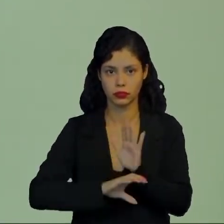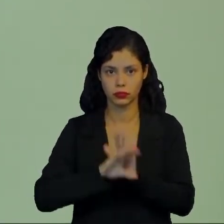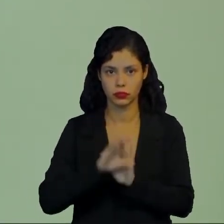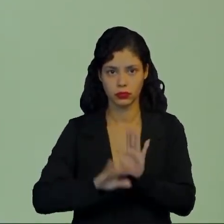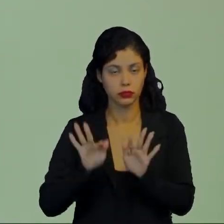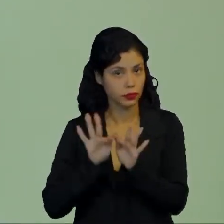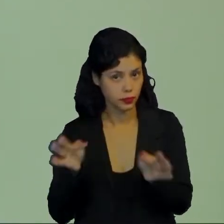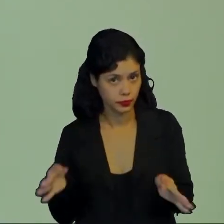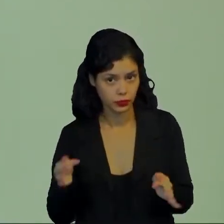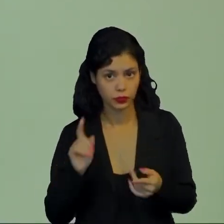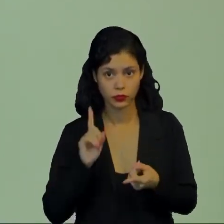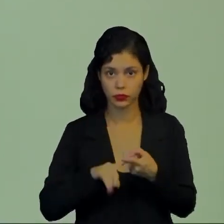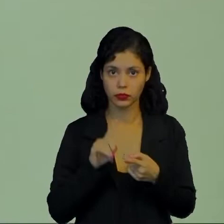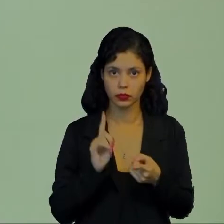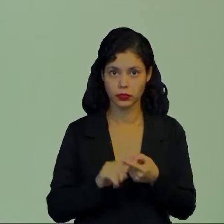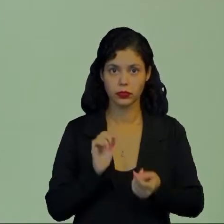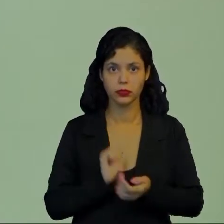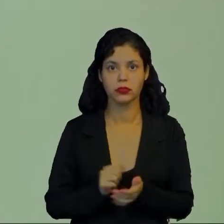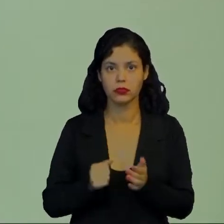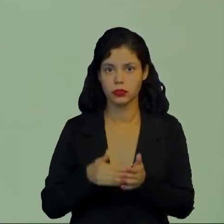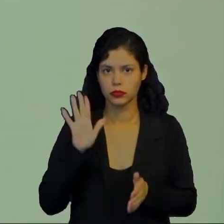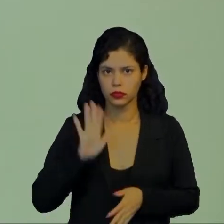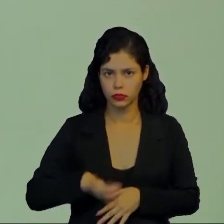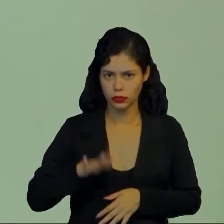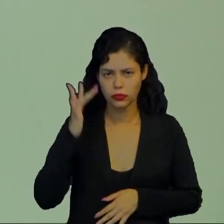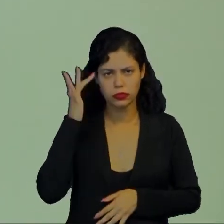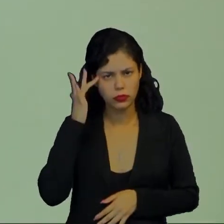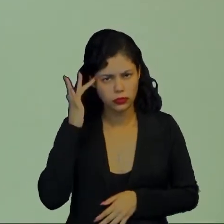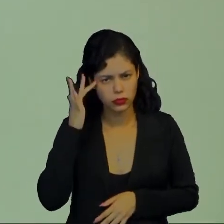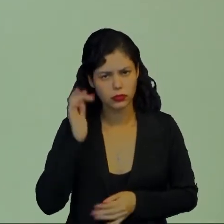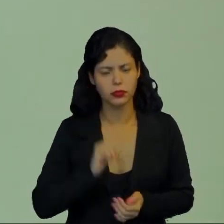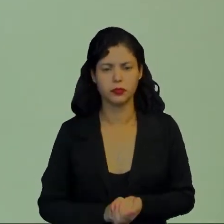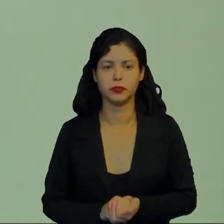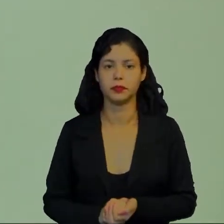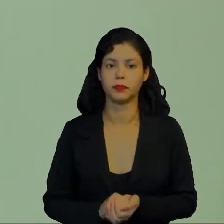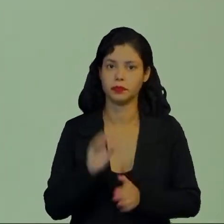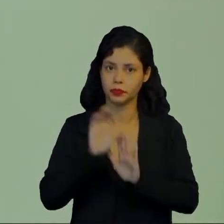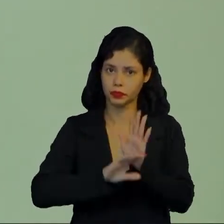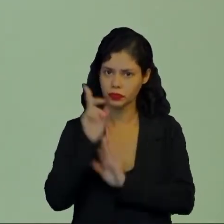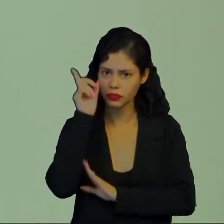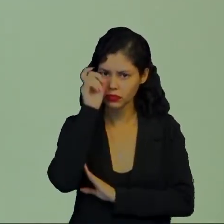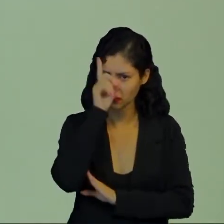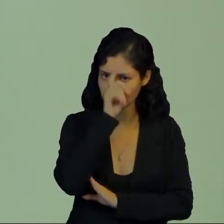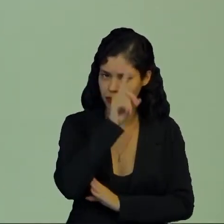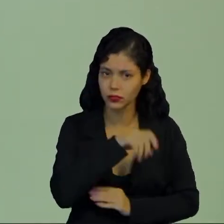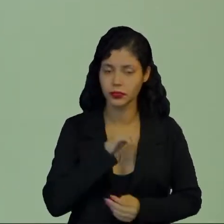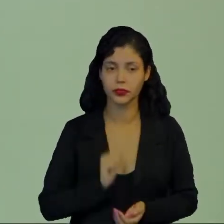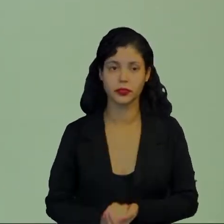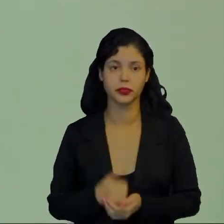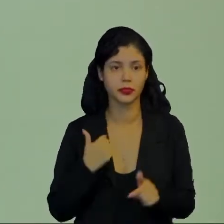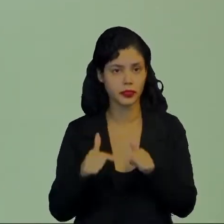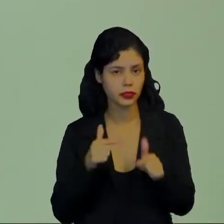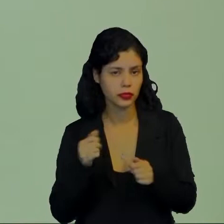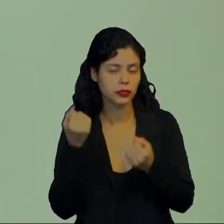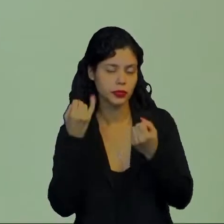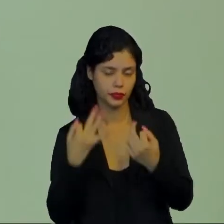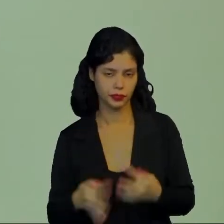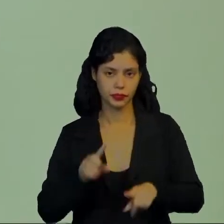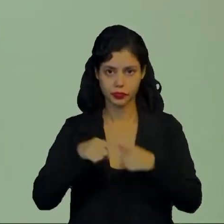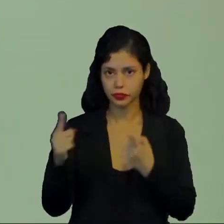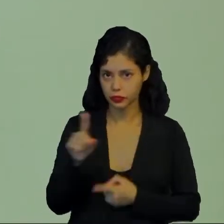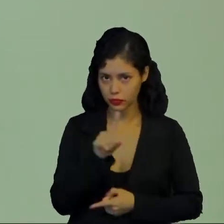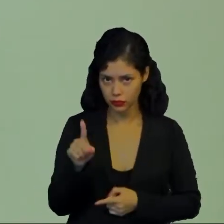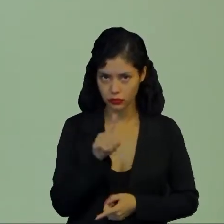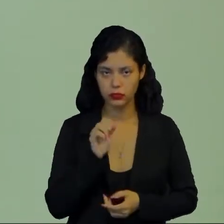conteúdo simples, porque muita gente acha que equações é um conteúdo difícil de ser trabalhado, mas